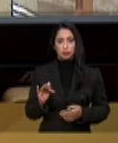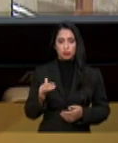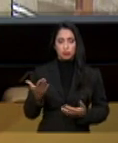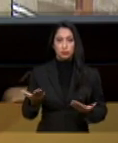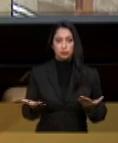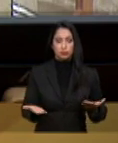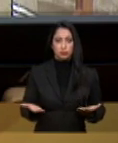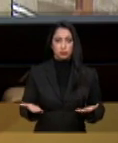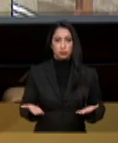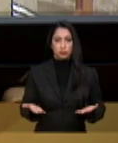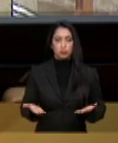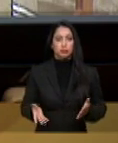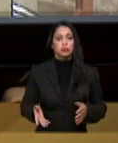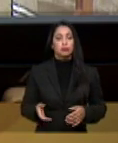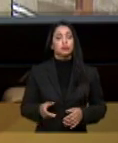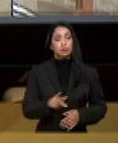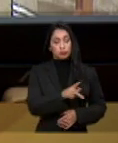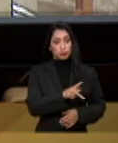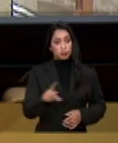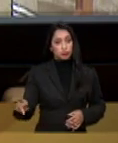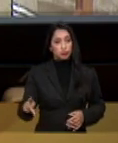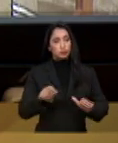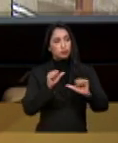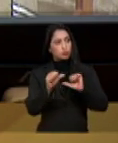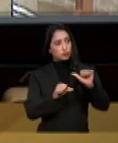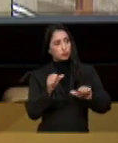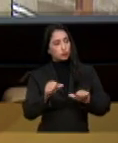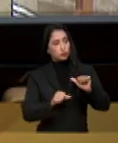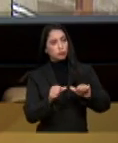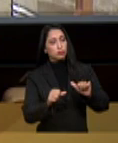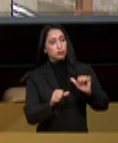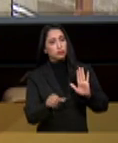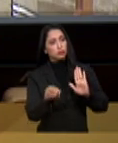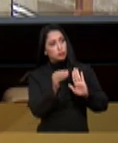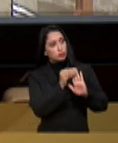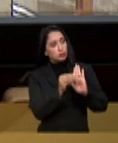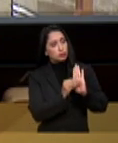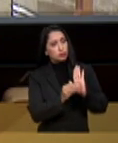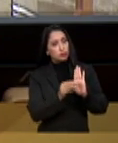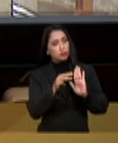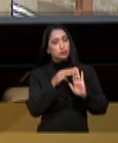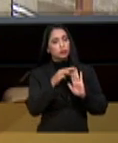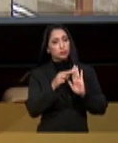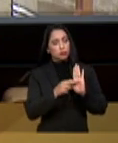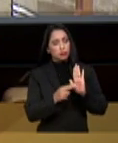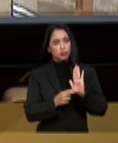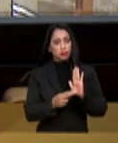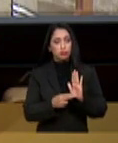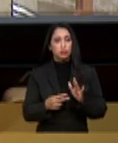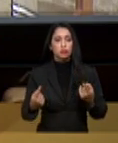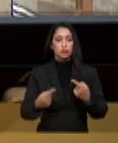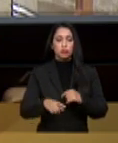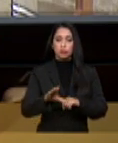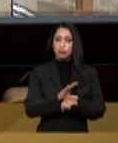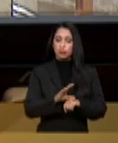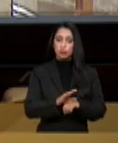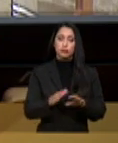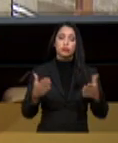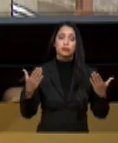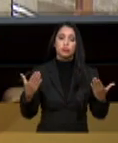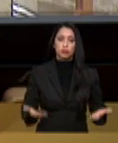normativo primário editado pelo Presidente da República não observou os pressupostos constitucionais aos quais se sujeita a